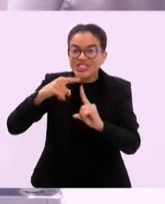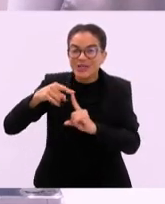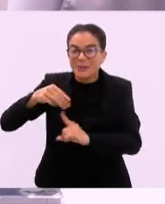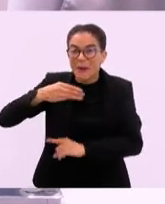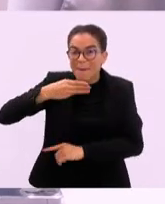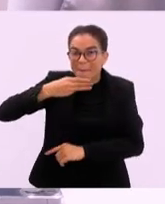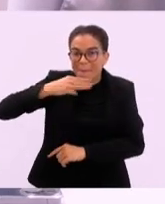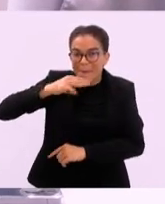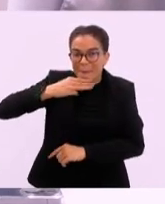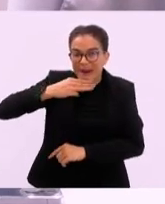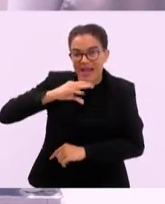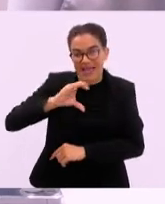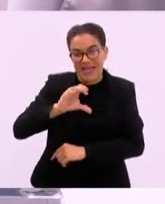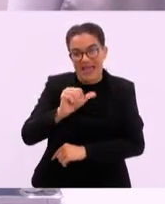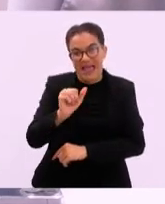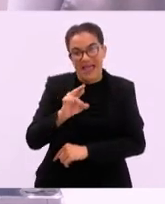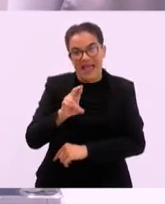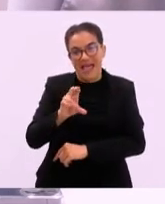não serve.